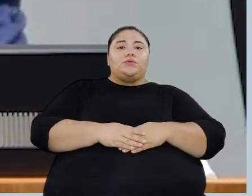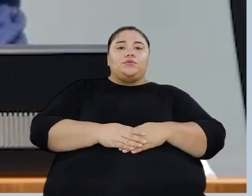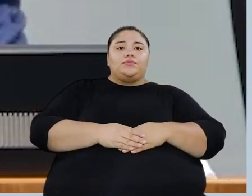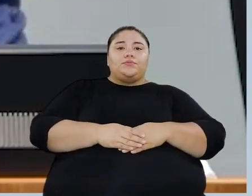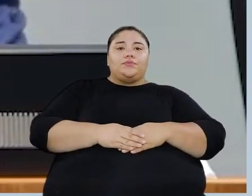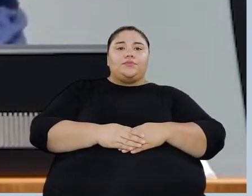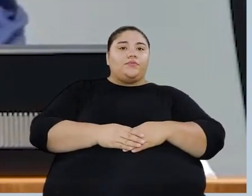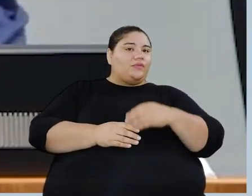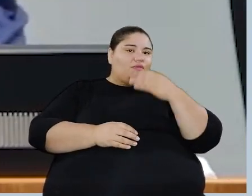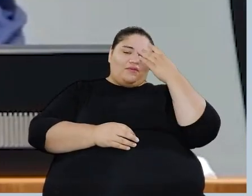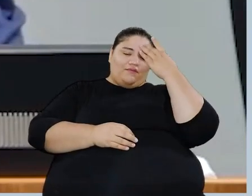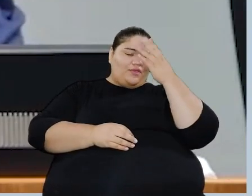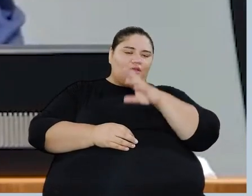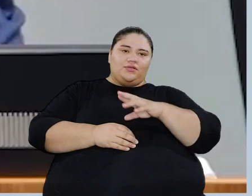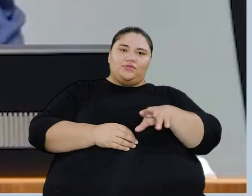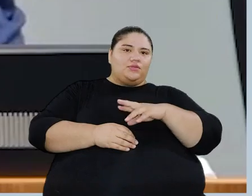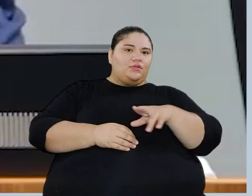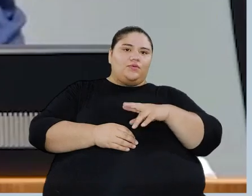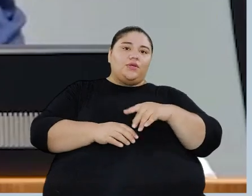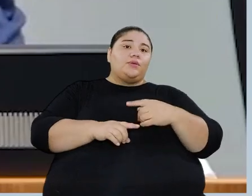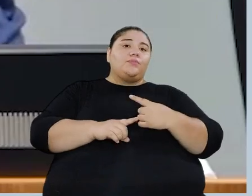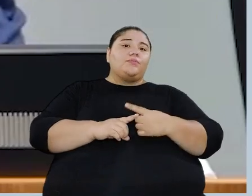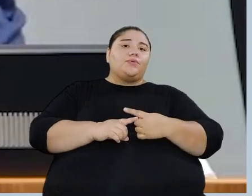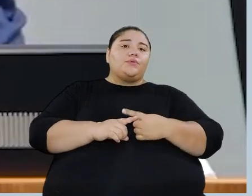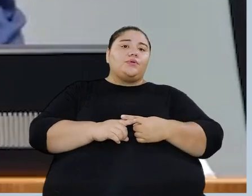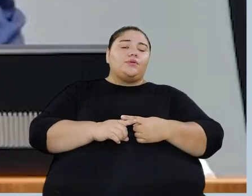e não será fácil, porque